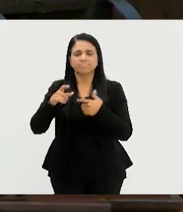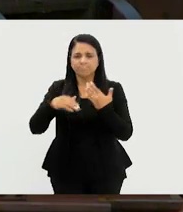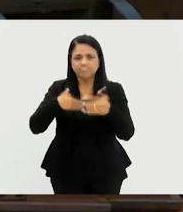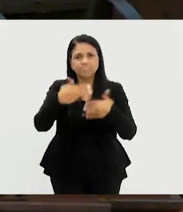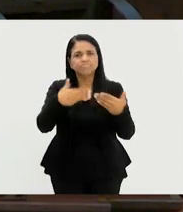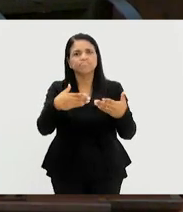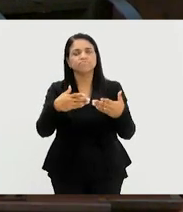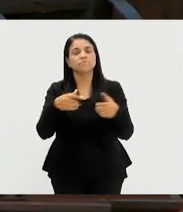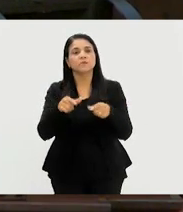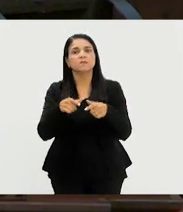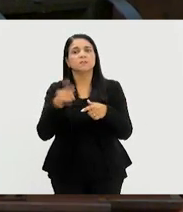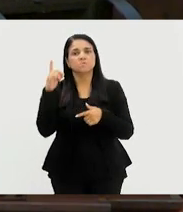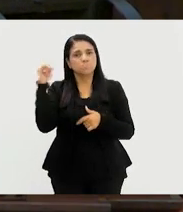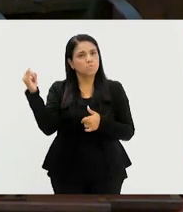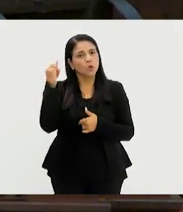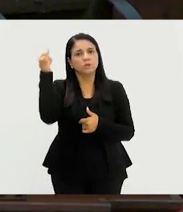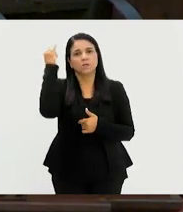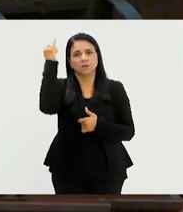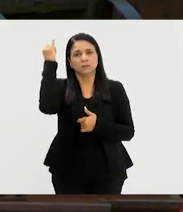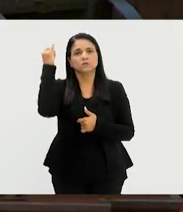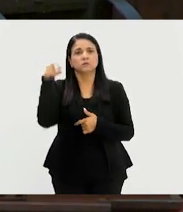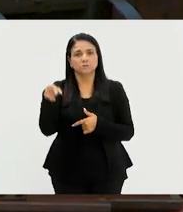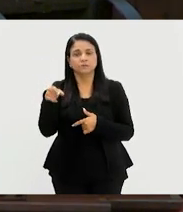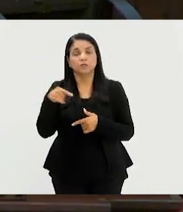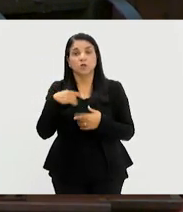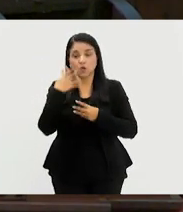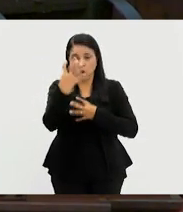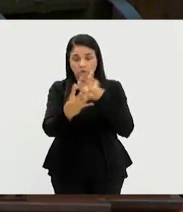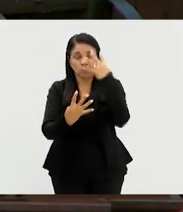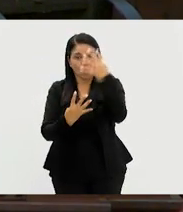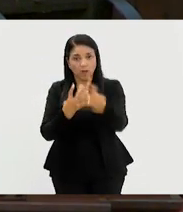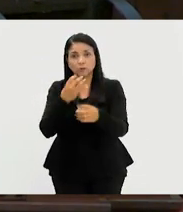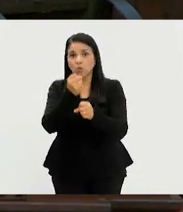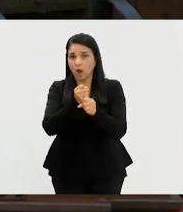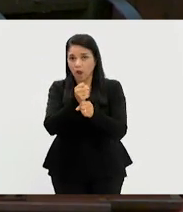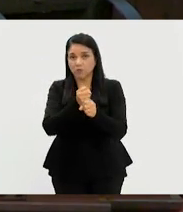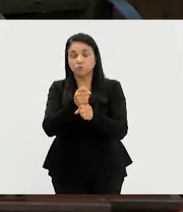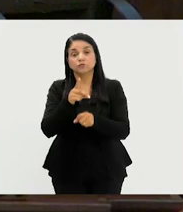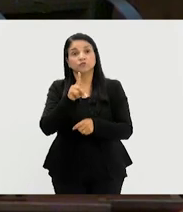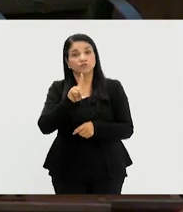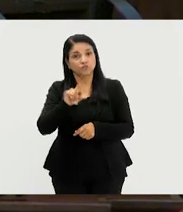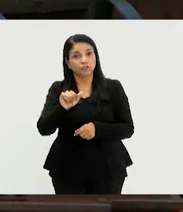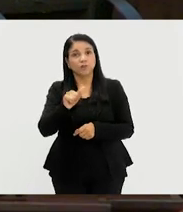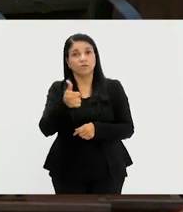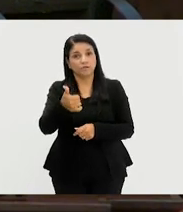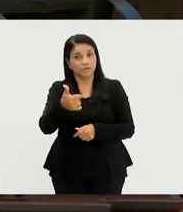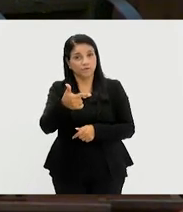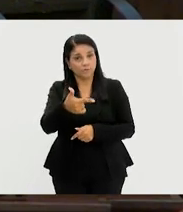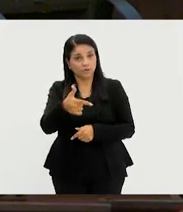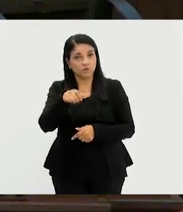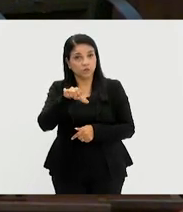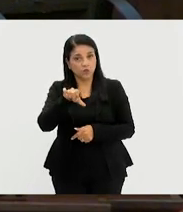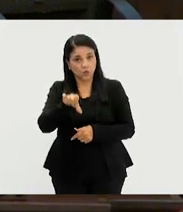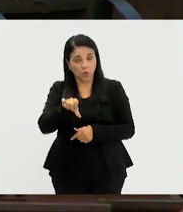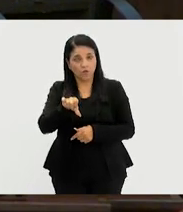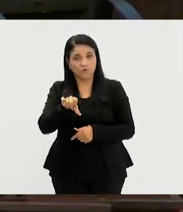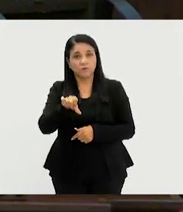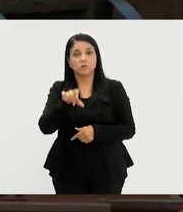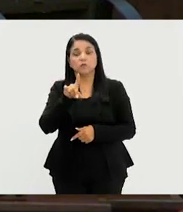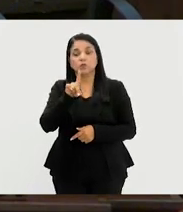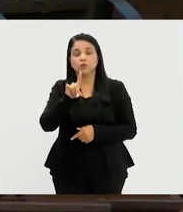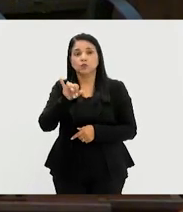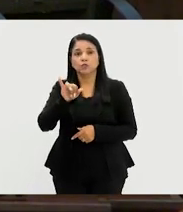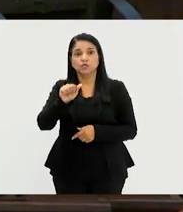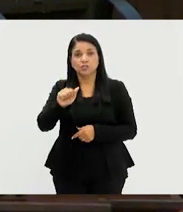dia 29, até que só de 4, 4 anos tem isso, Galhaço. É o dia D, se chama até o dia